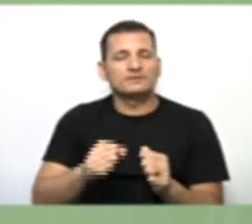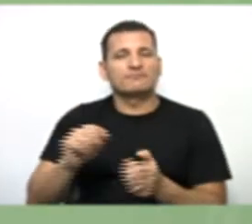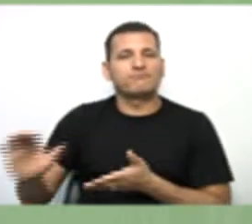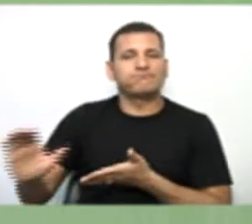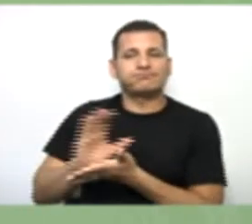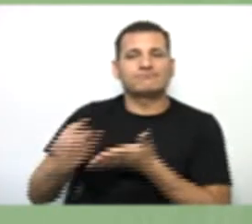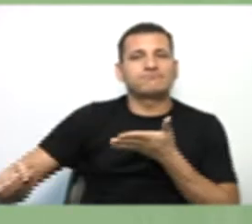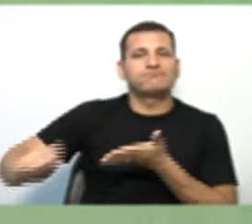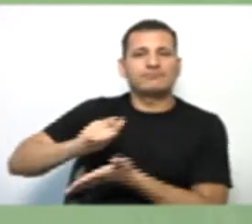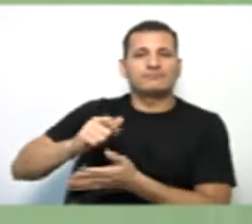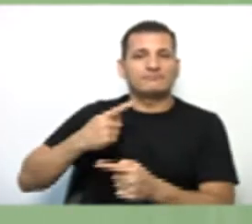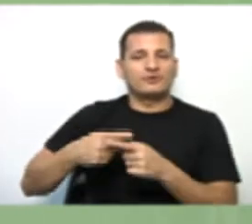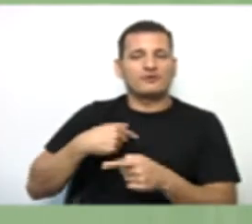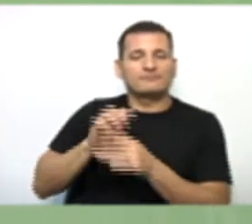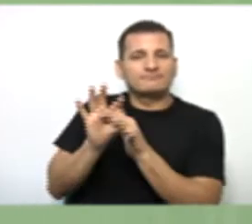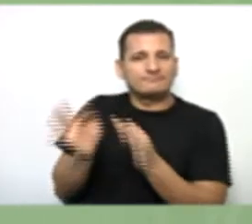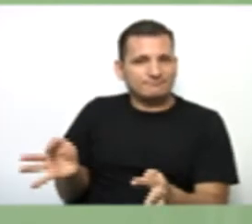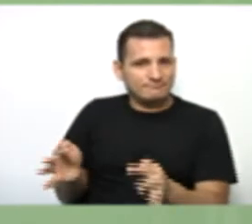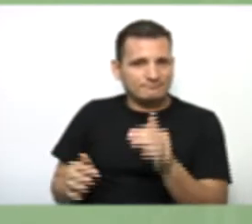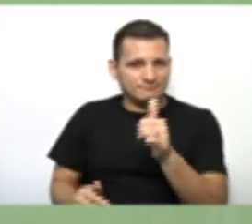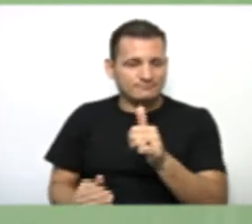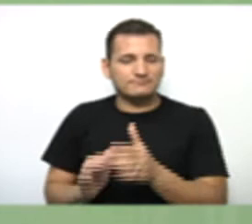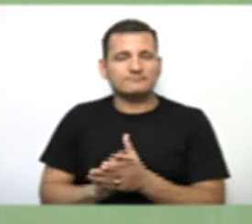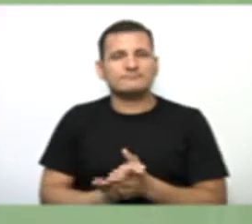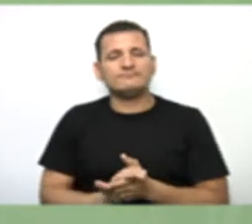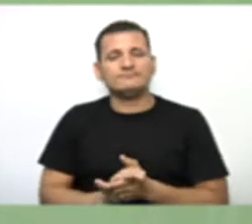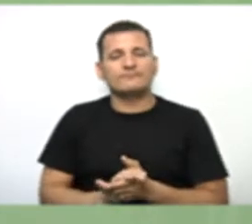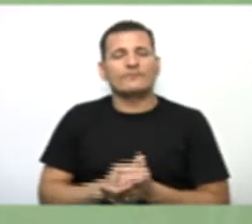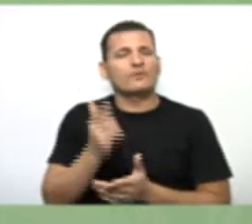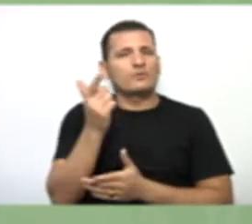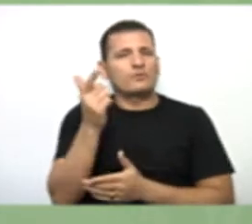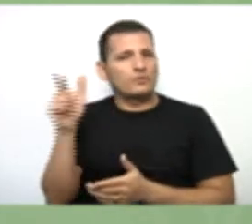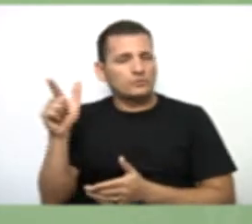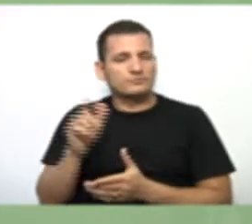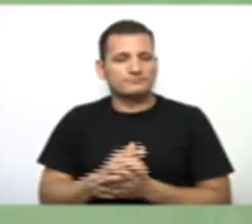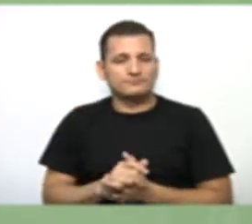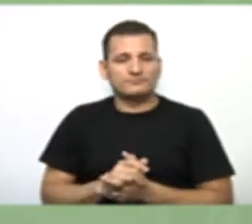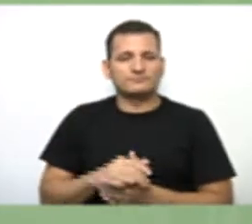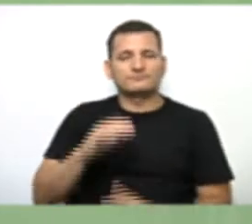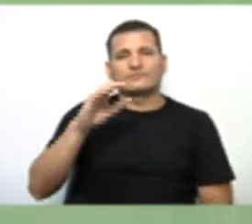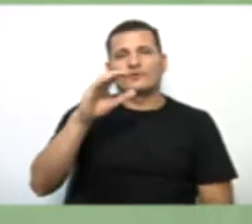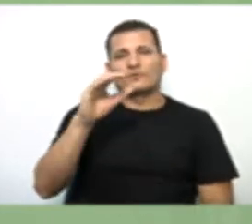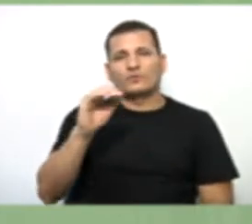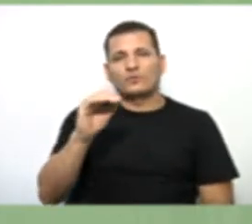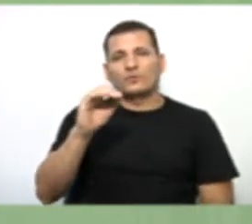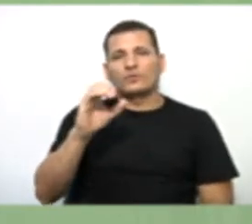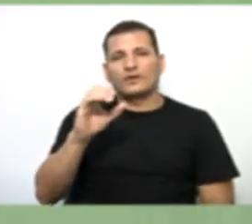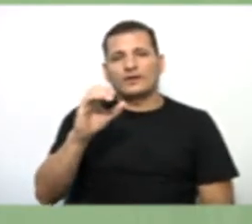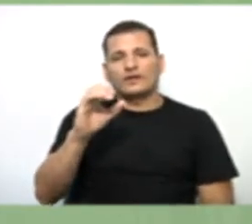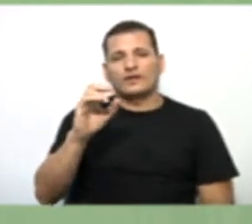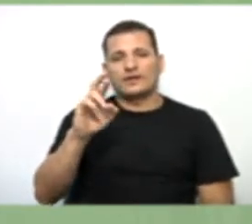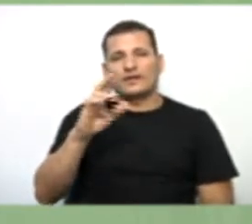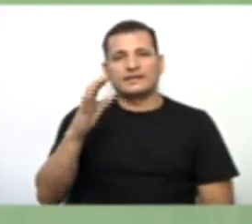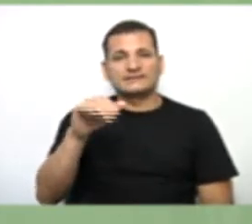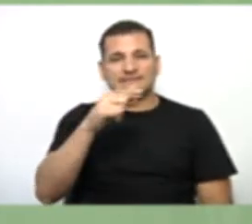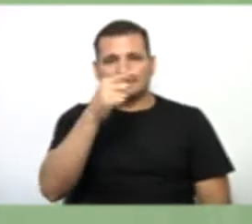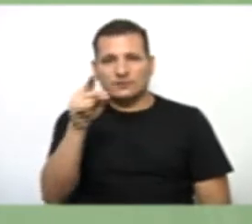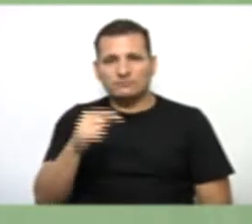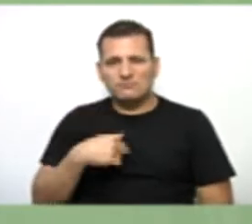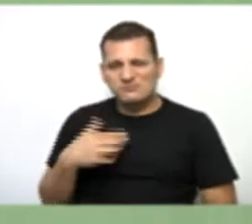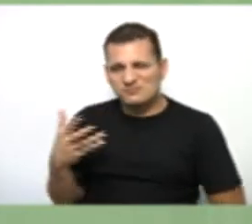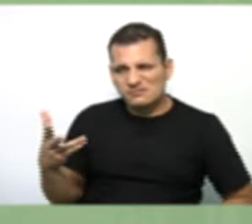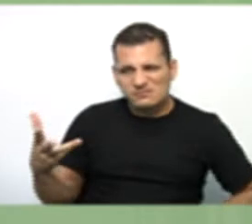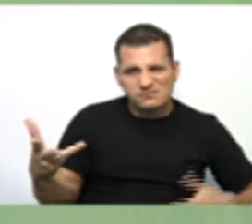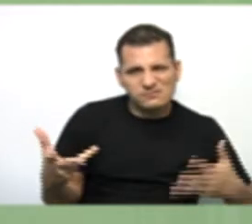vai me recompensar porque eu cedi. Tá? Outra, a coesão. Envolve o uso da ameaça e